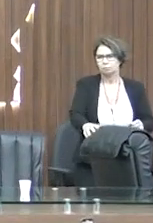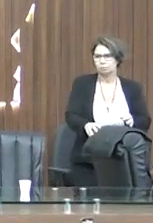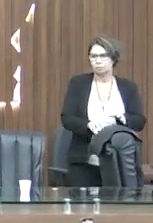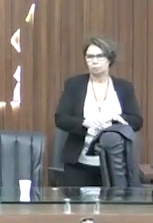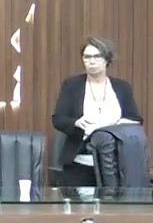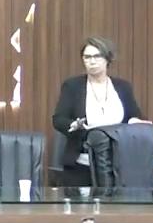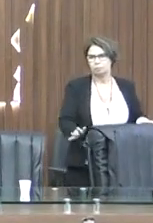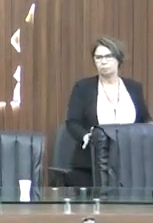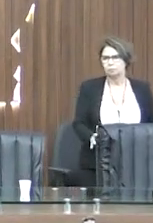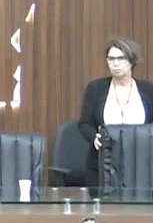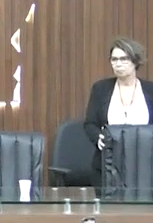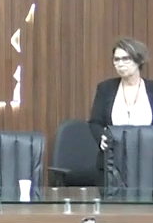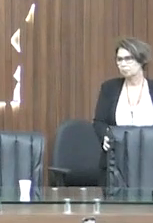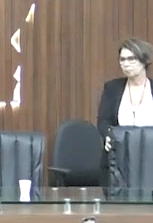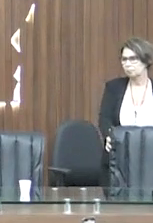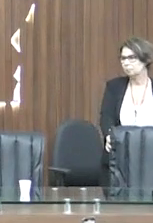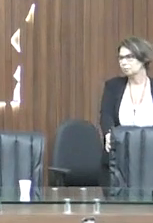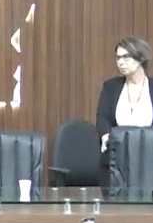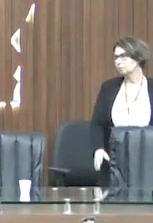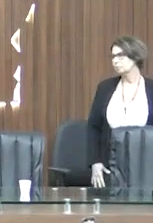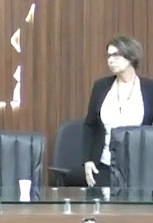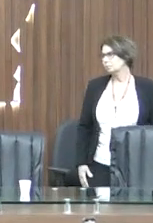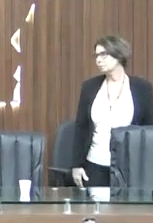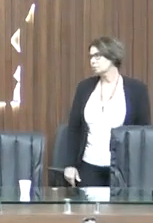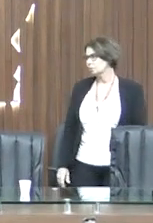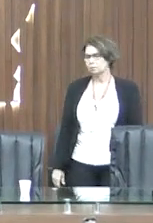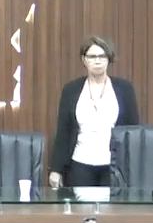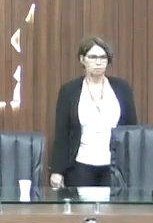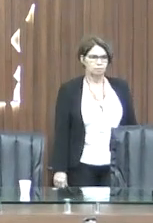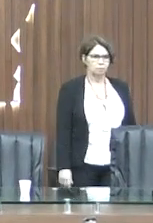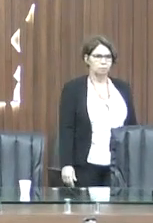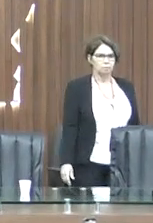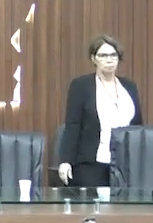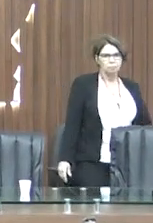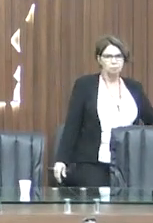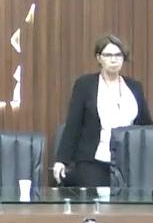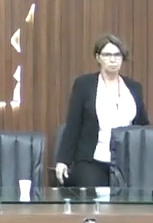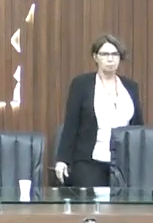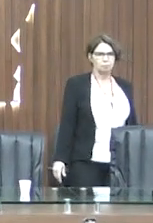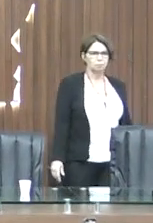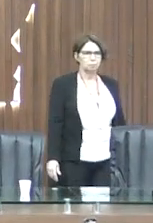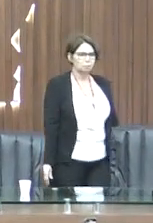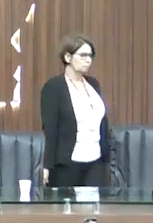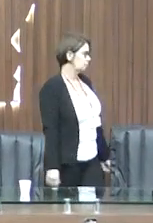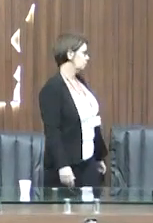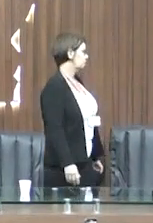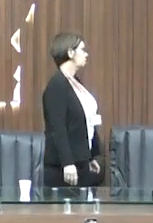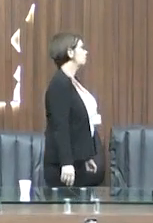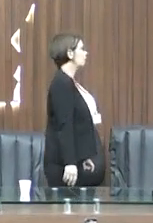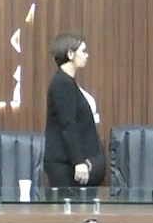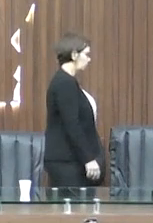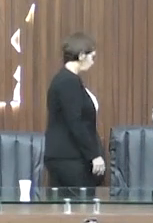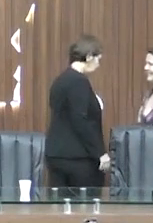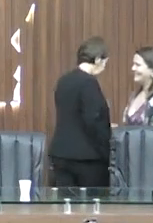mais antigo aqui, um dos mais antigos aqui na casa, deputado Adjuto Afonso, ainda pelo pequeno expediente.